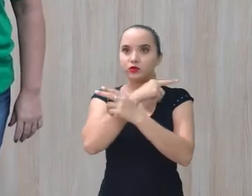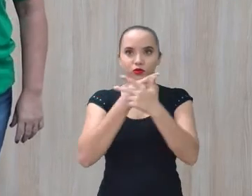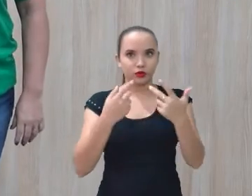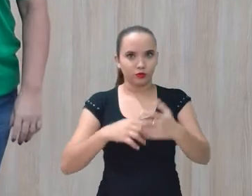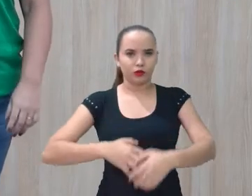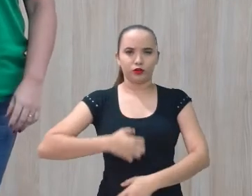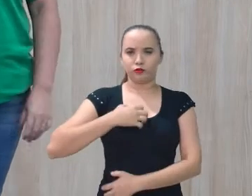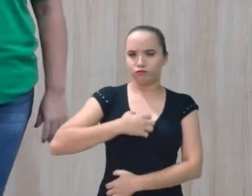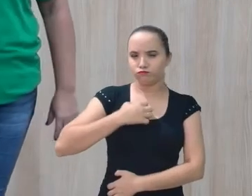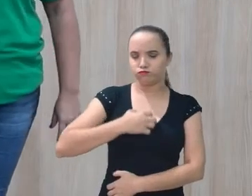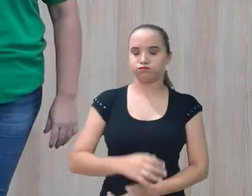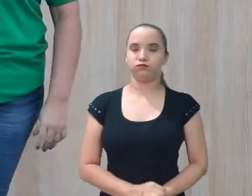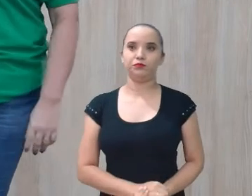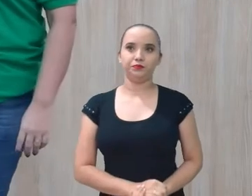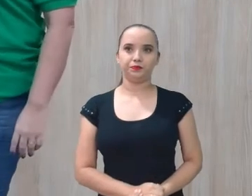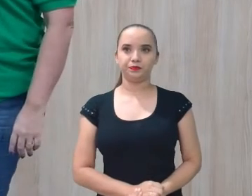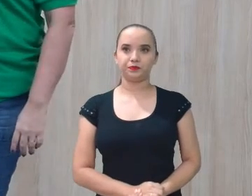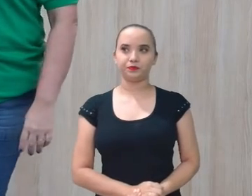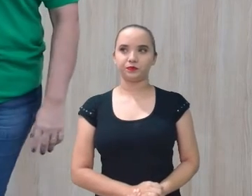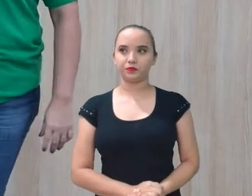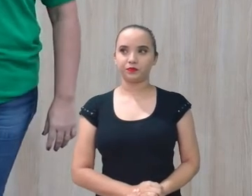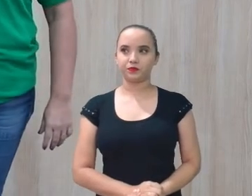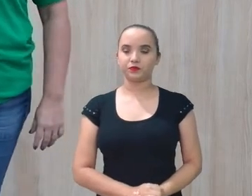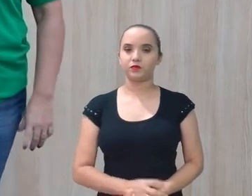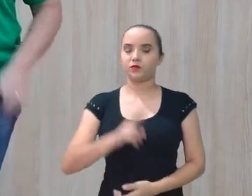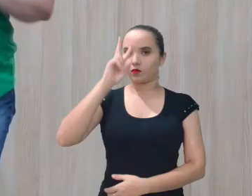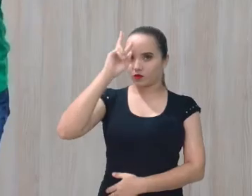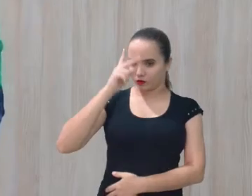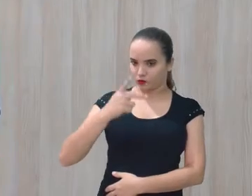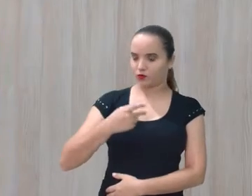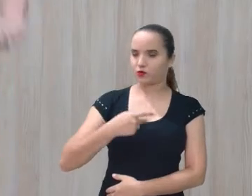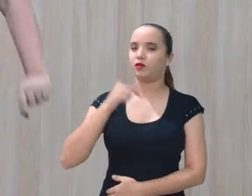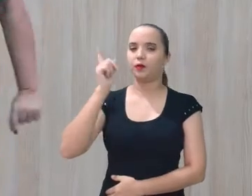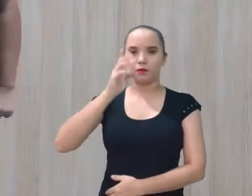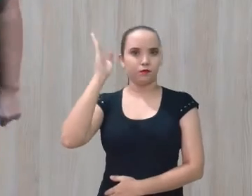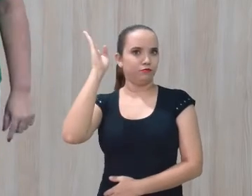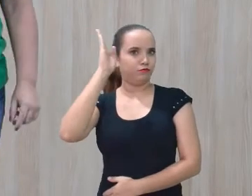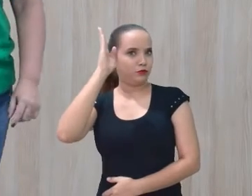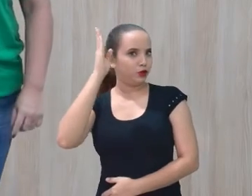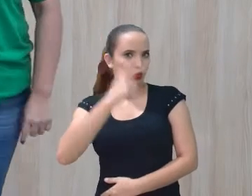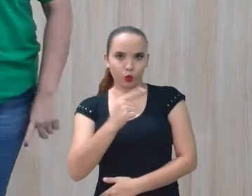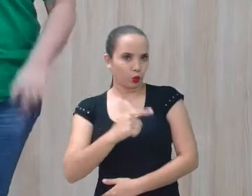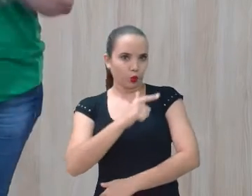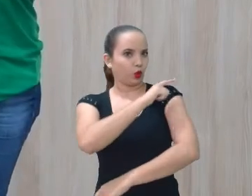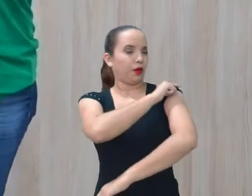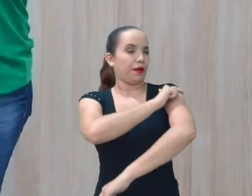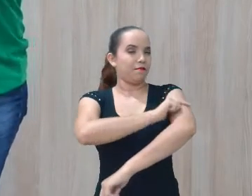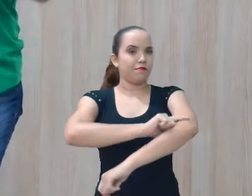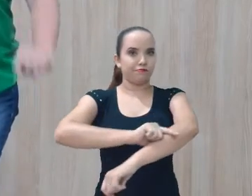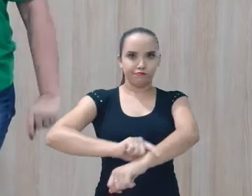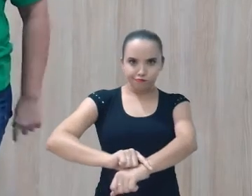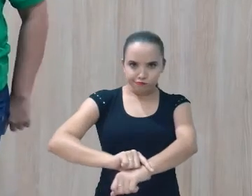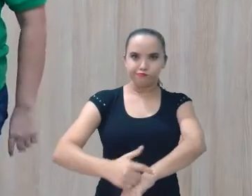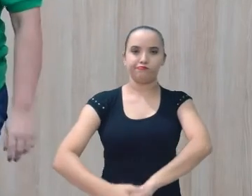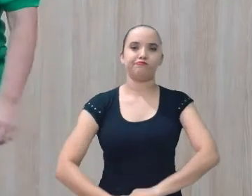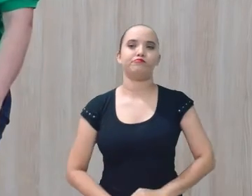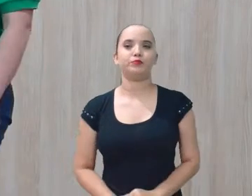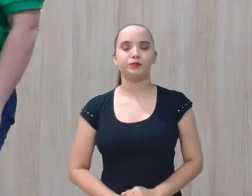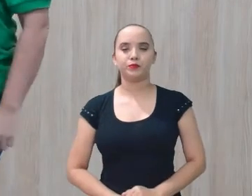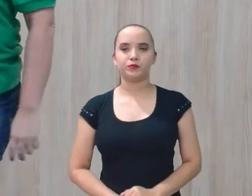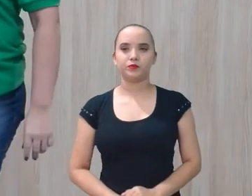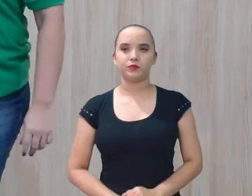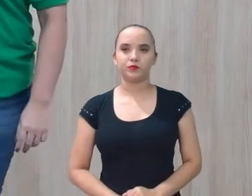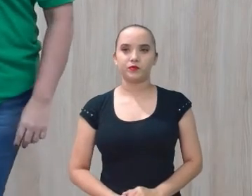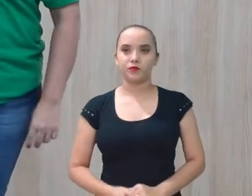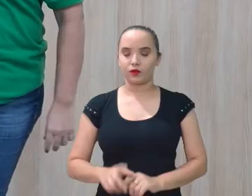Com certeza. Com certeza. Com o ser humano mal educado. Né? Com a falta de educação do ser humano. Mas dá